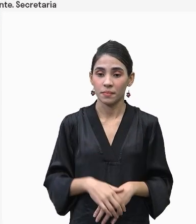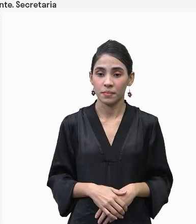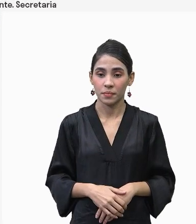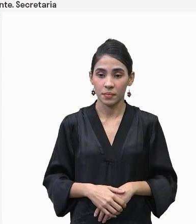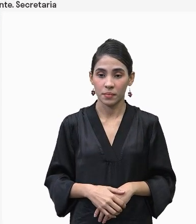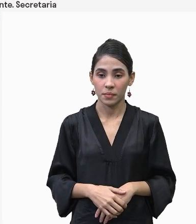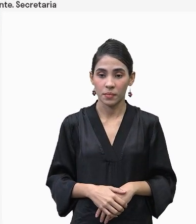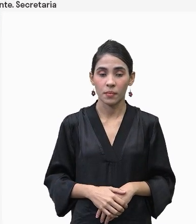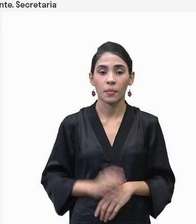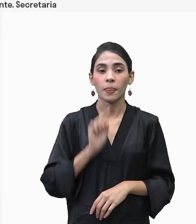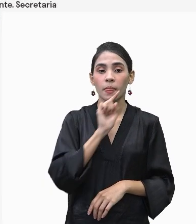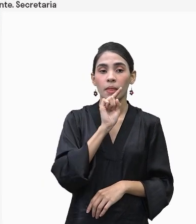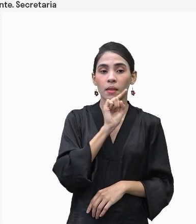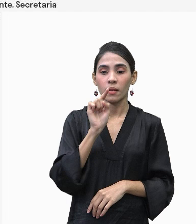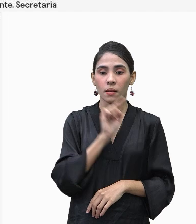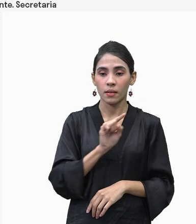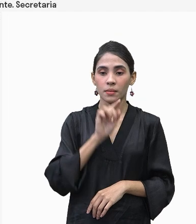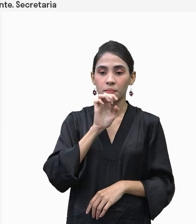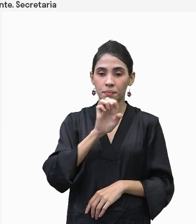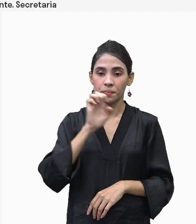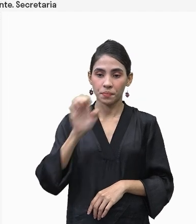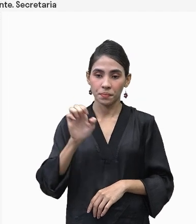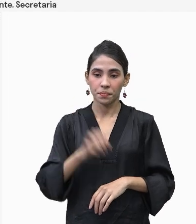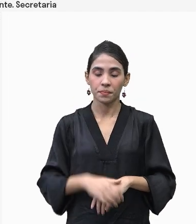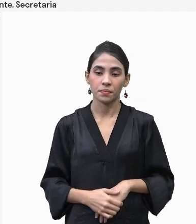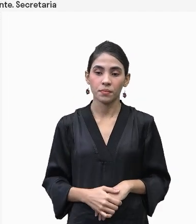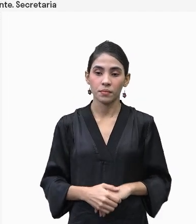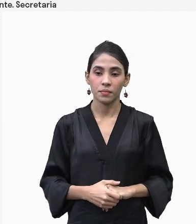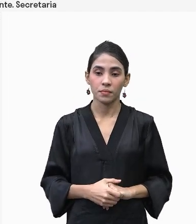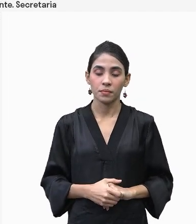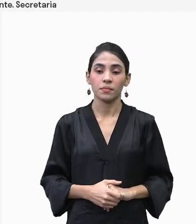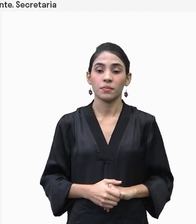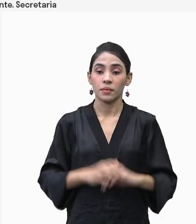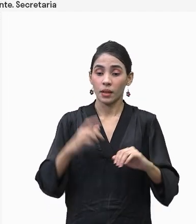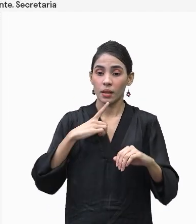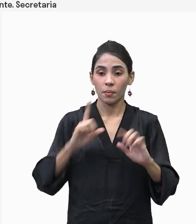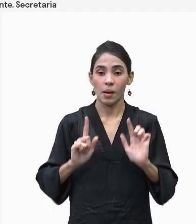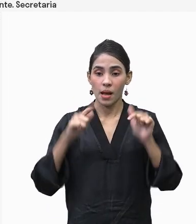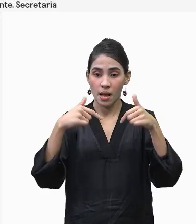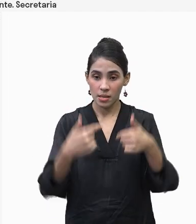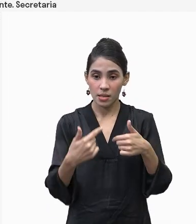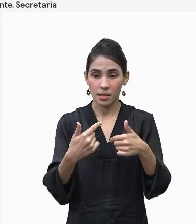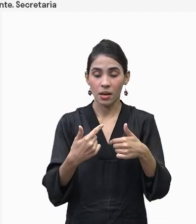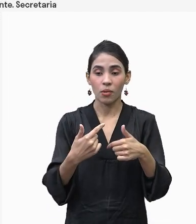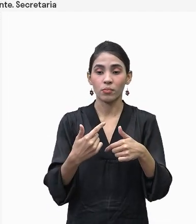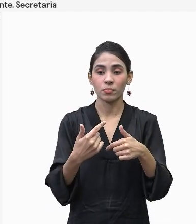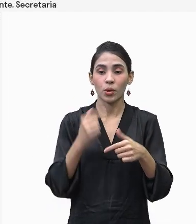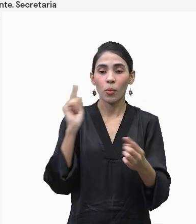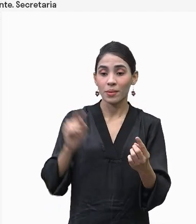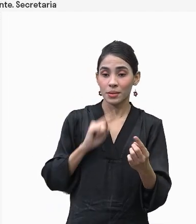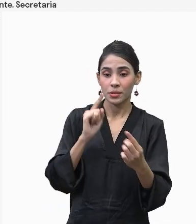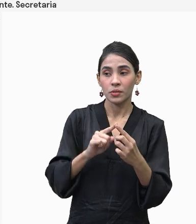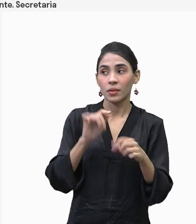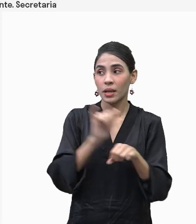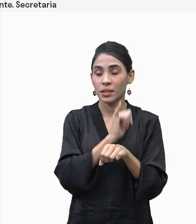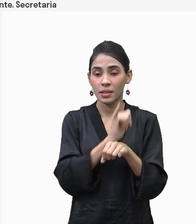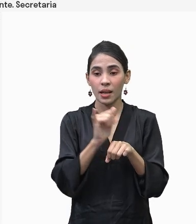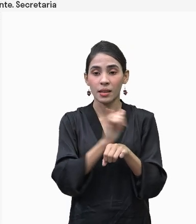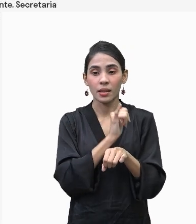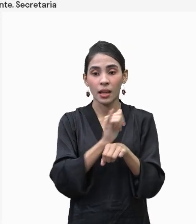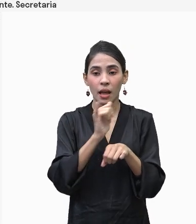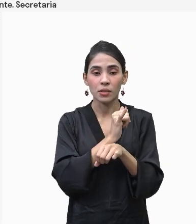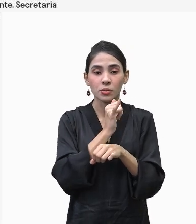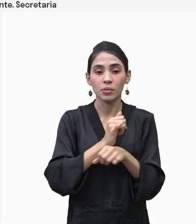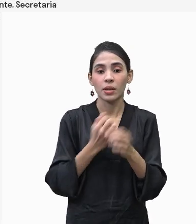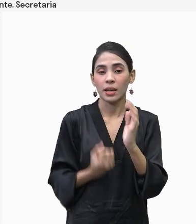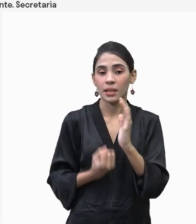o zoneamento ecológico e econômico atua como um instrumento estratégico para a